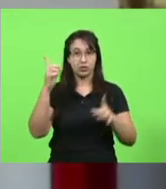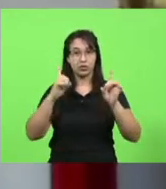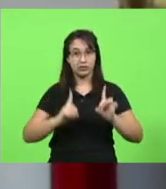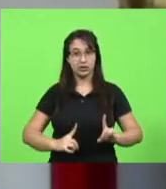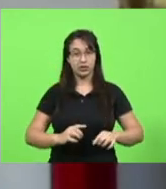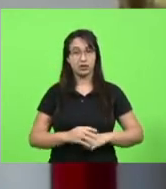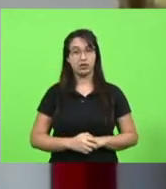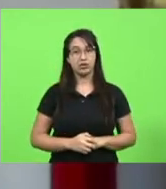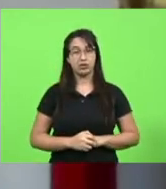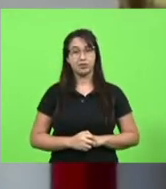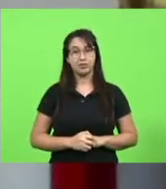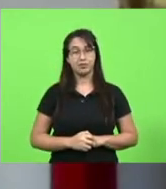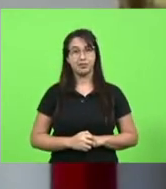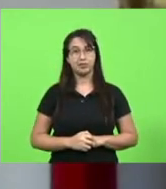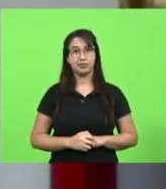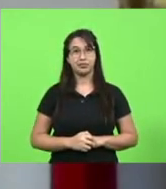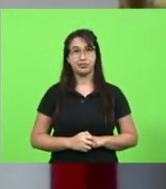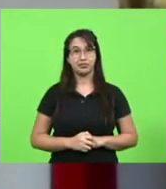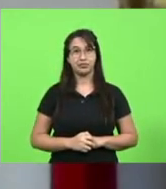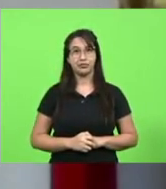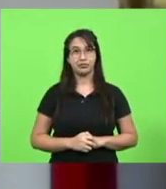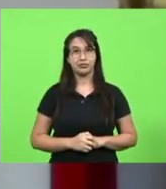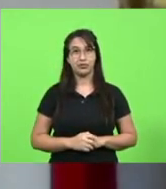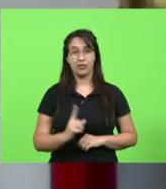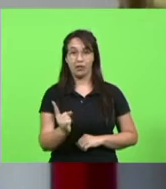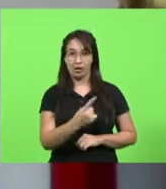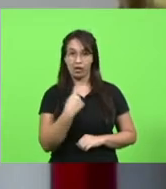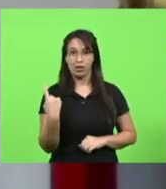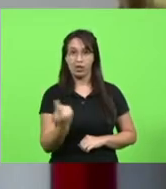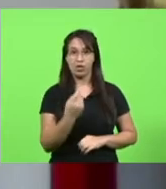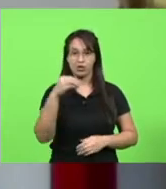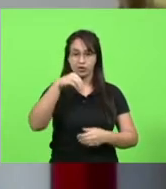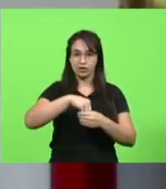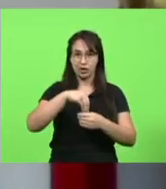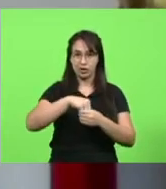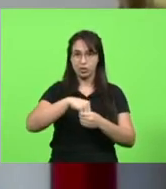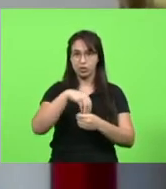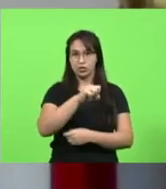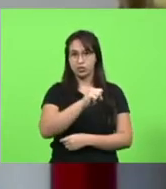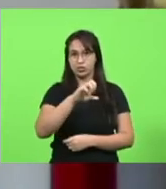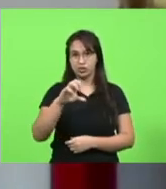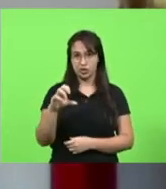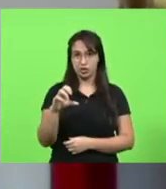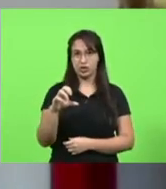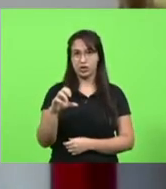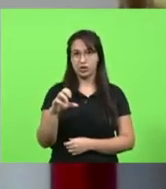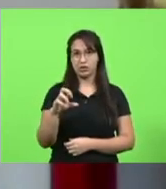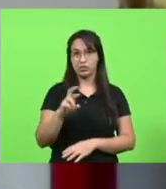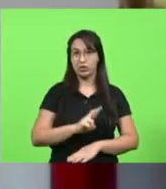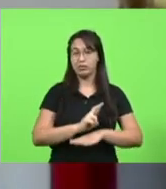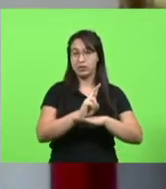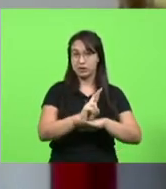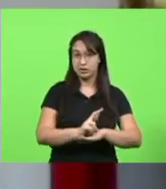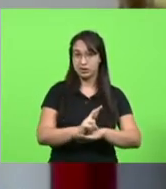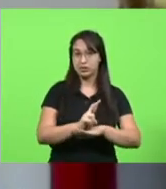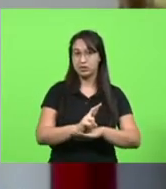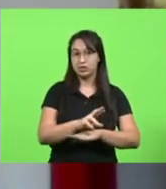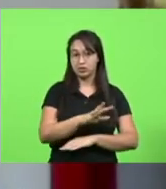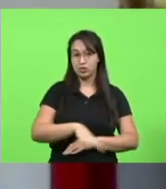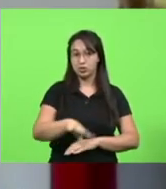que nós, dentro do Estado, enquanto representantes do segmento de pessoas com